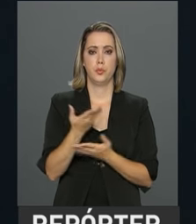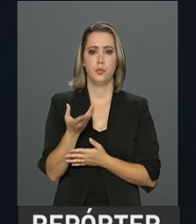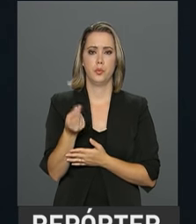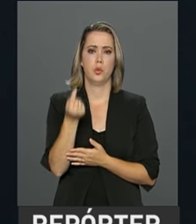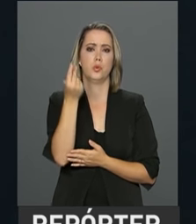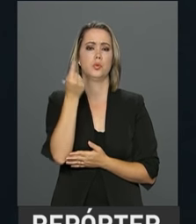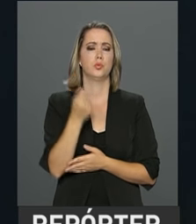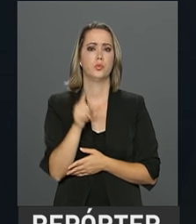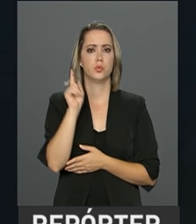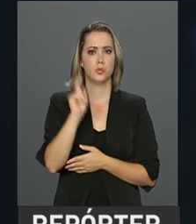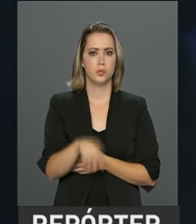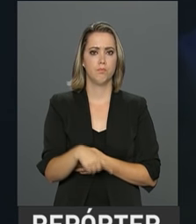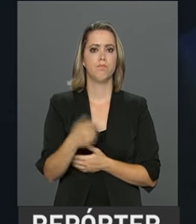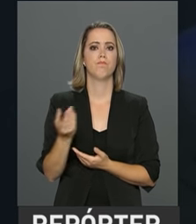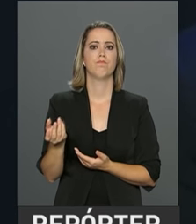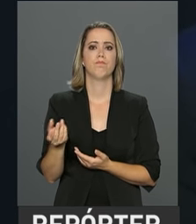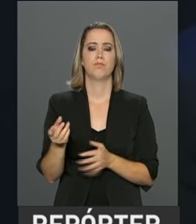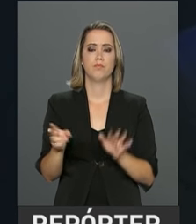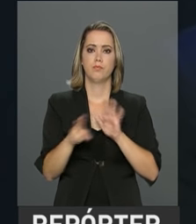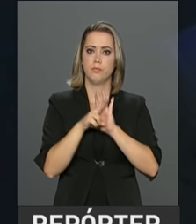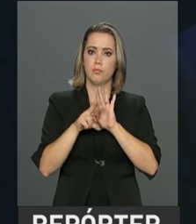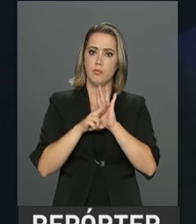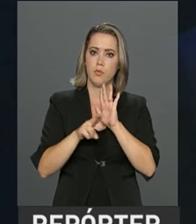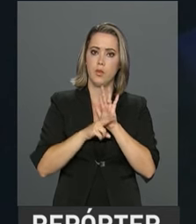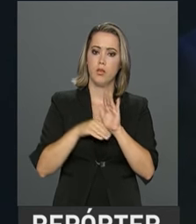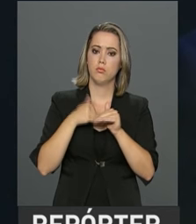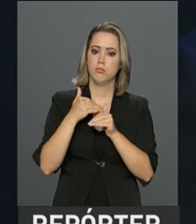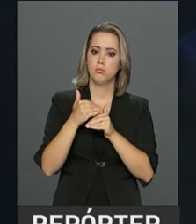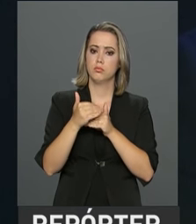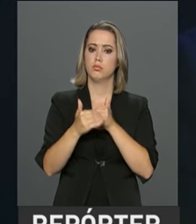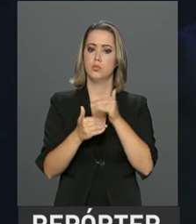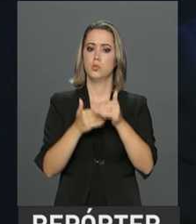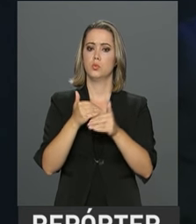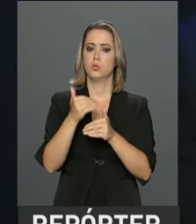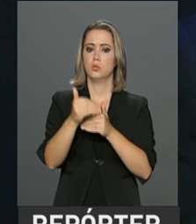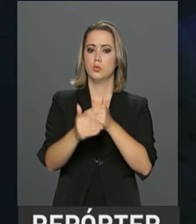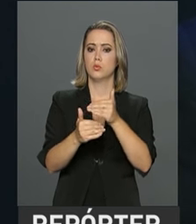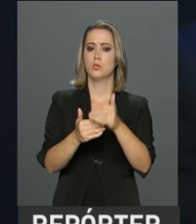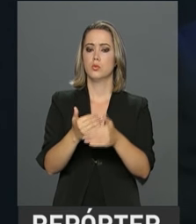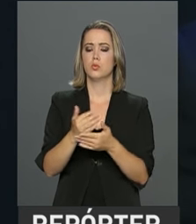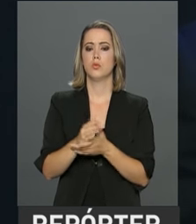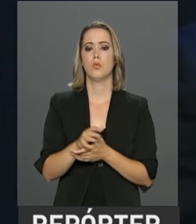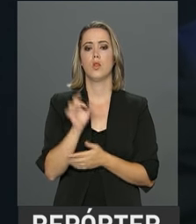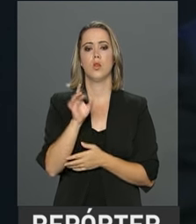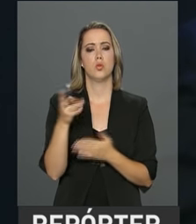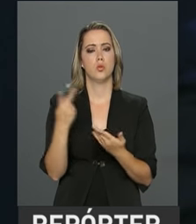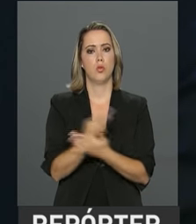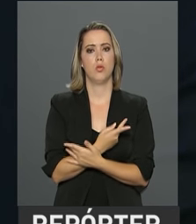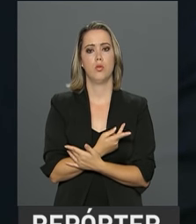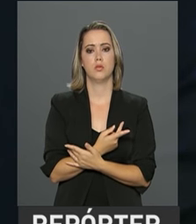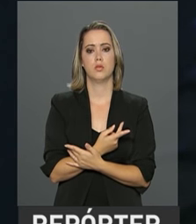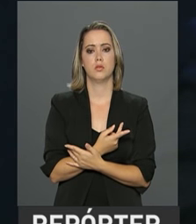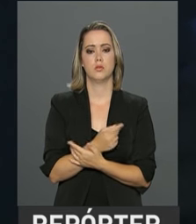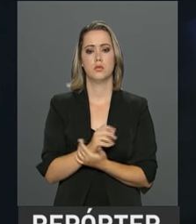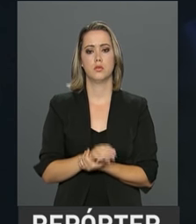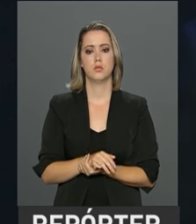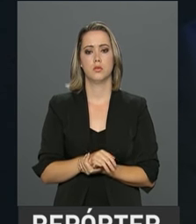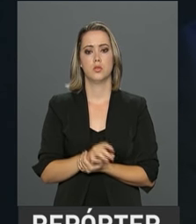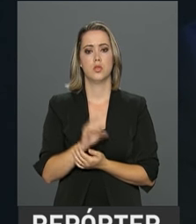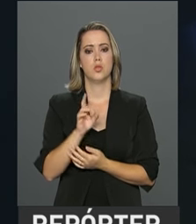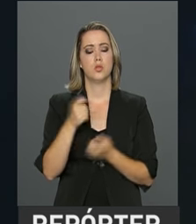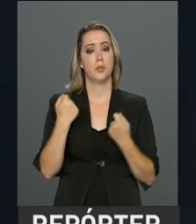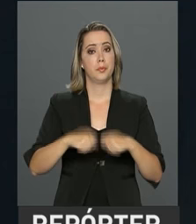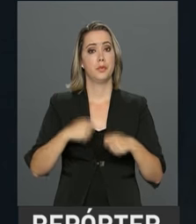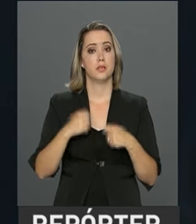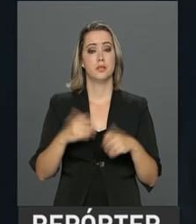Portanto, eu diria, é uma reforma gradual, é uma reforma que só podemos fazer. Só podemos fazer